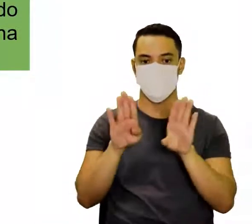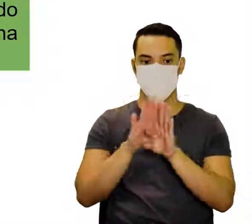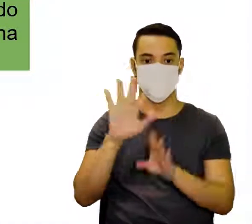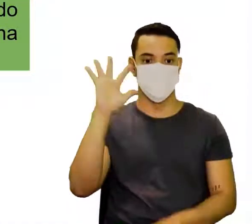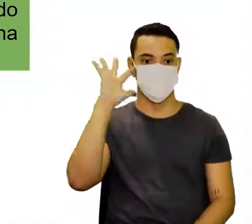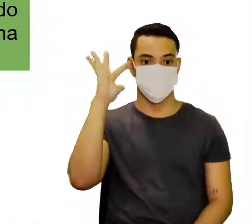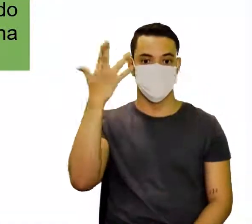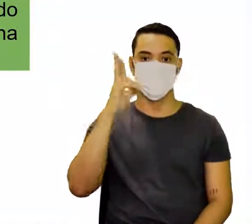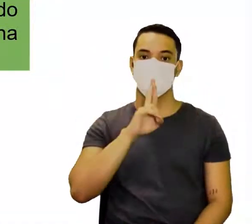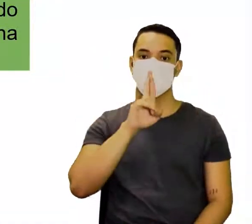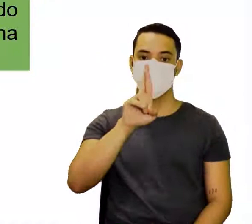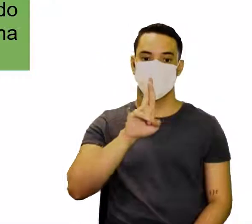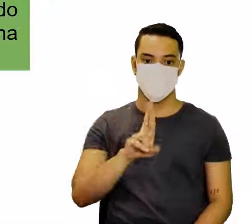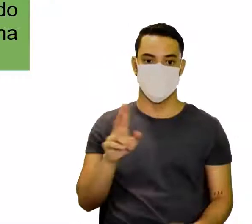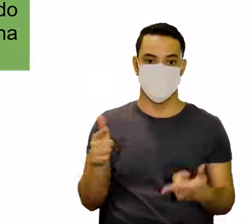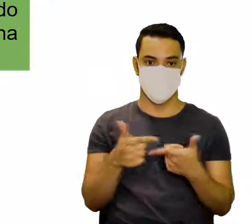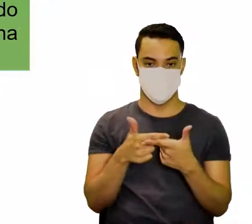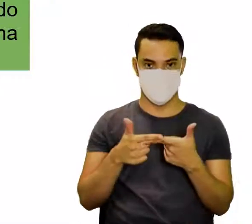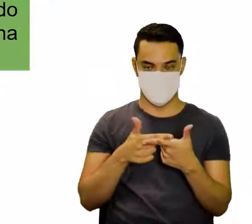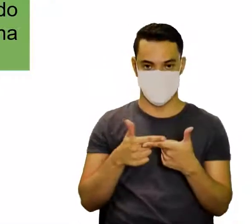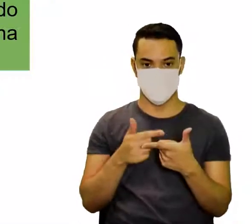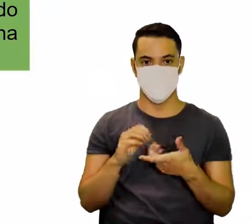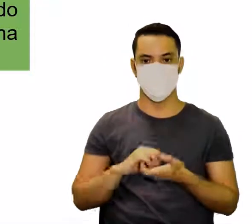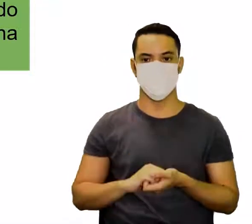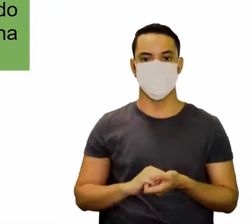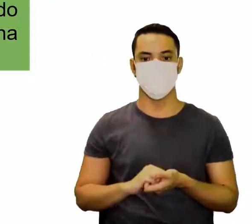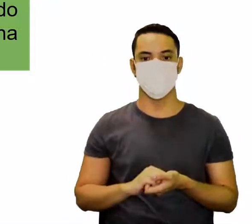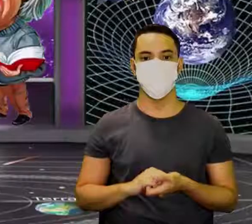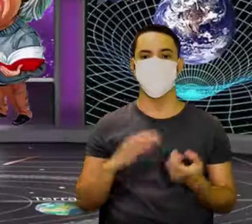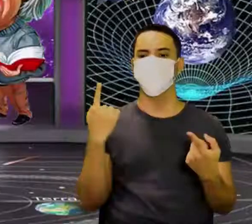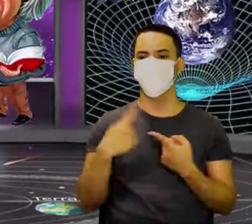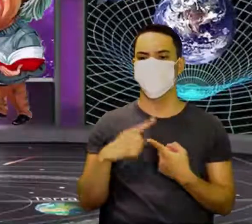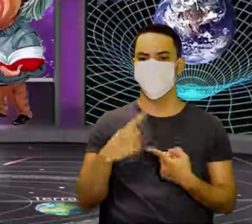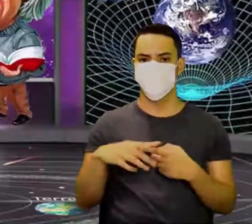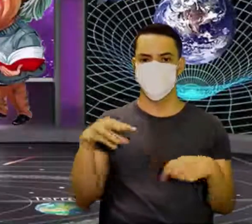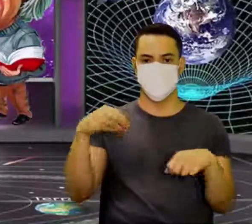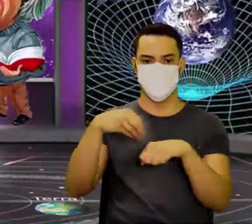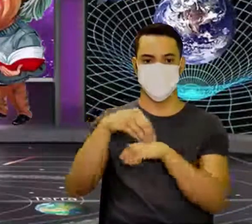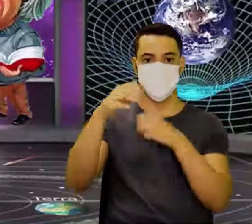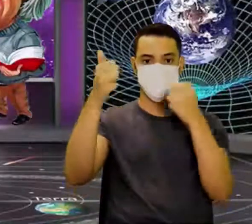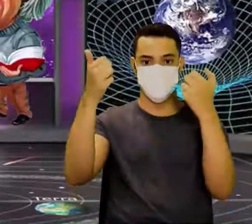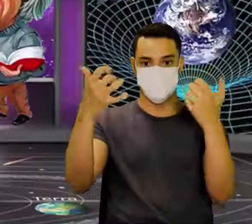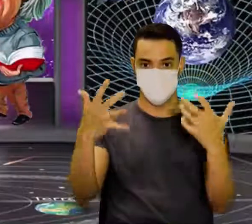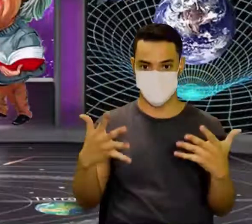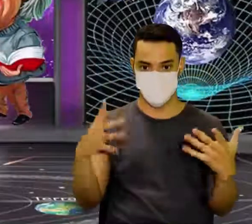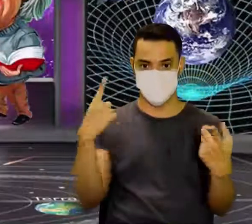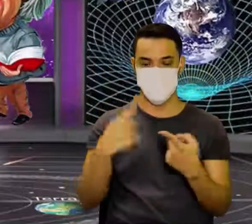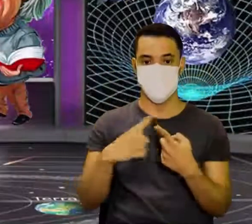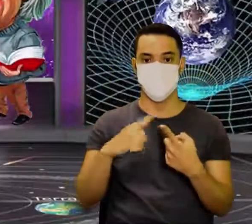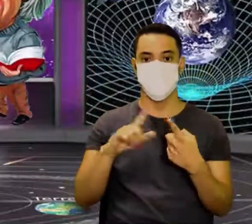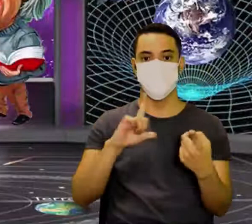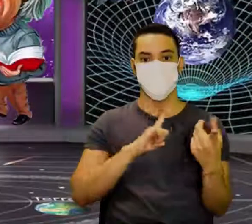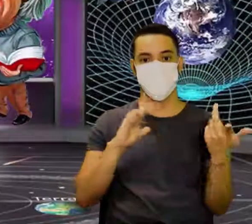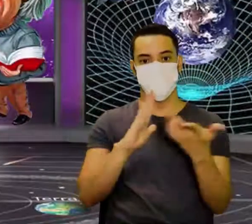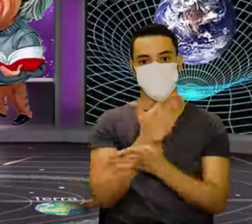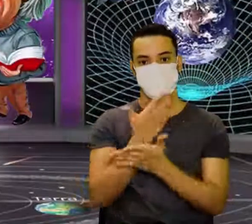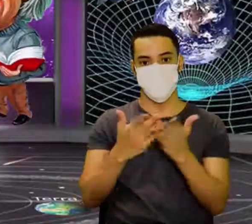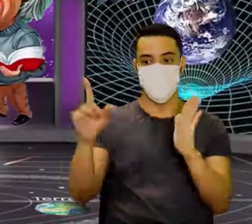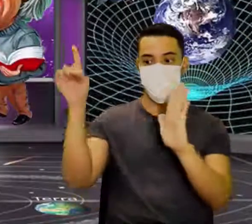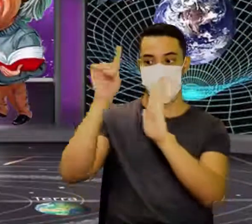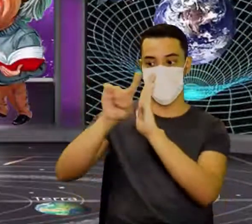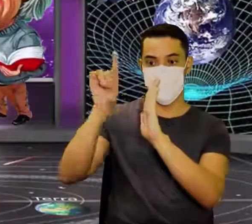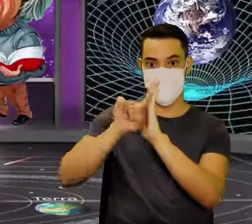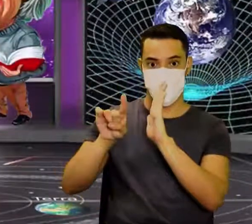resolução de situações problema. Bom, por que eu falo isso para vocês, pessoal? Eu vou trazer alguns exercícios lá na